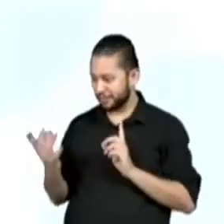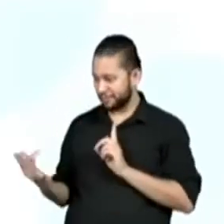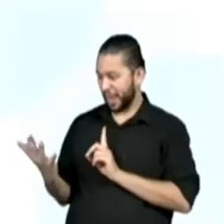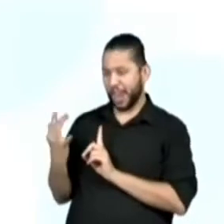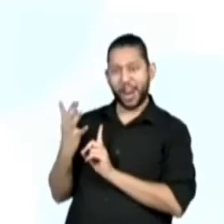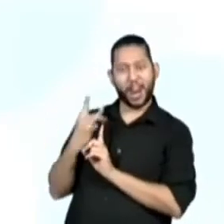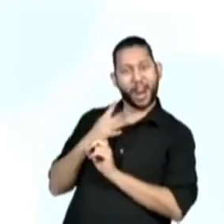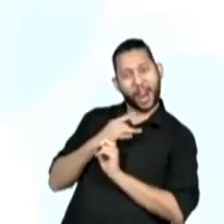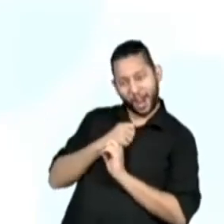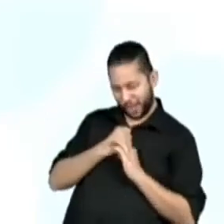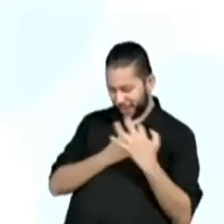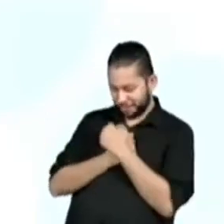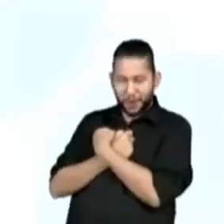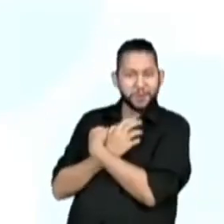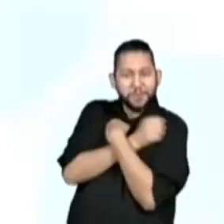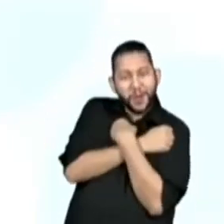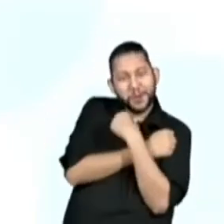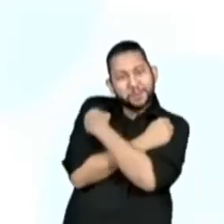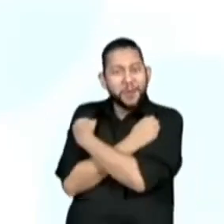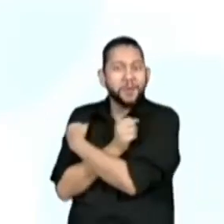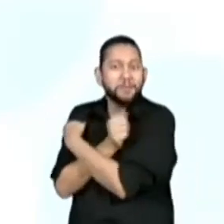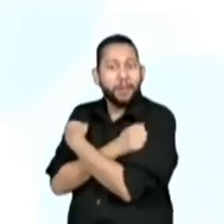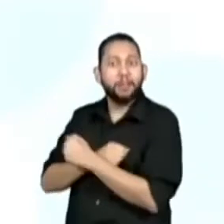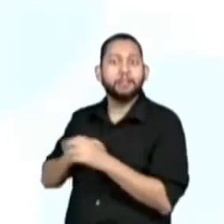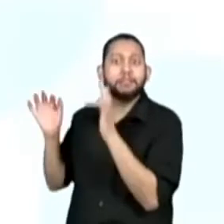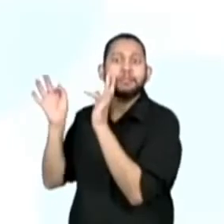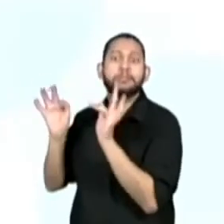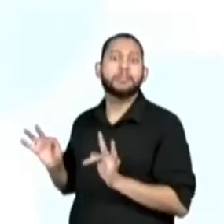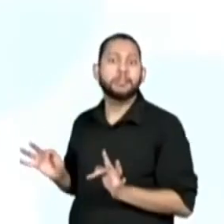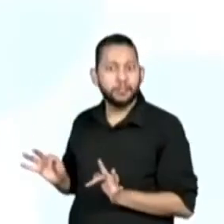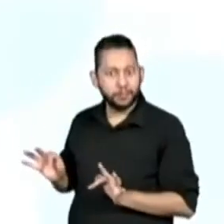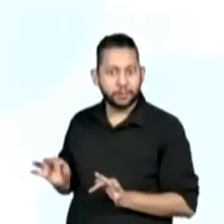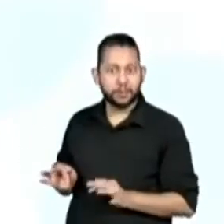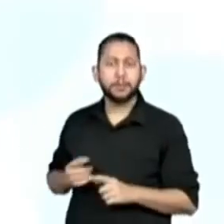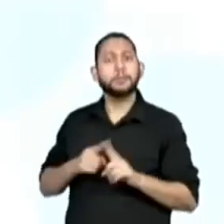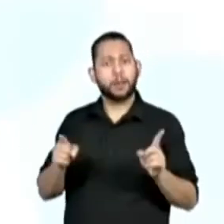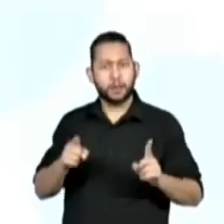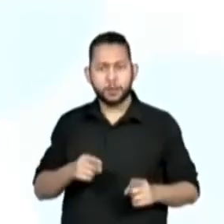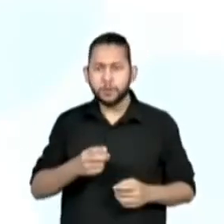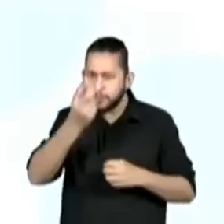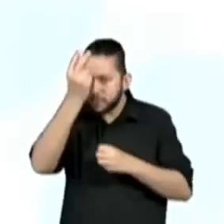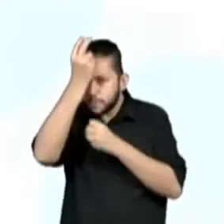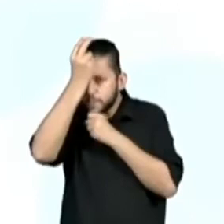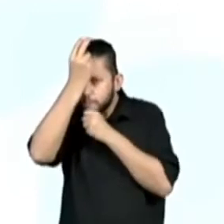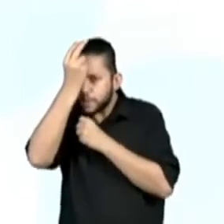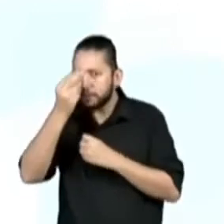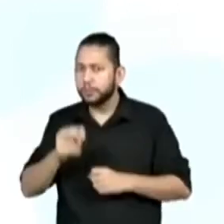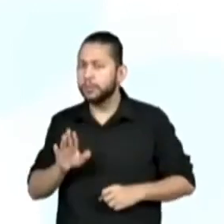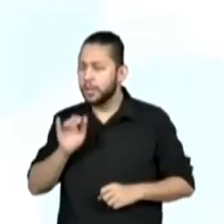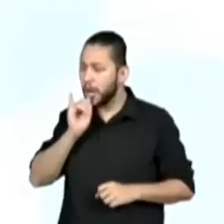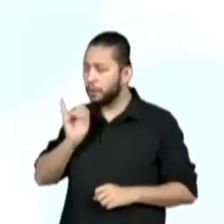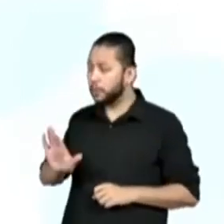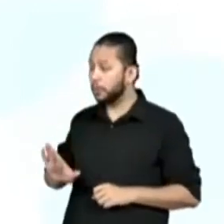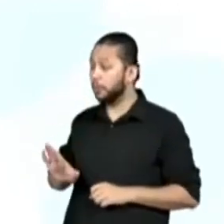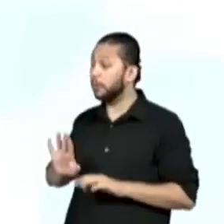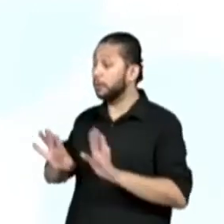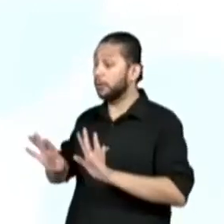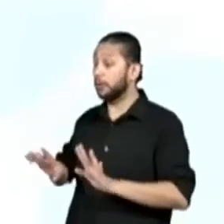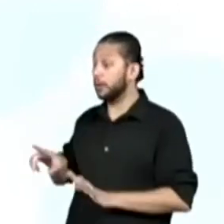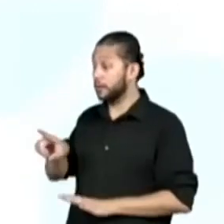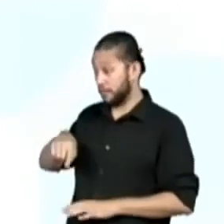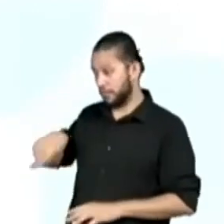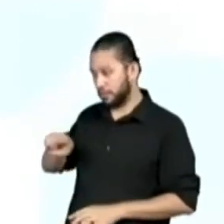Abraçaram-na, pinoteando, felizes como nunca. Mas a velha cabra lhes disse: Ide depressa